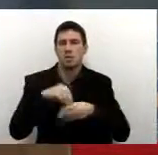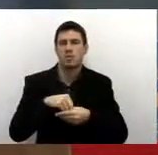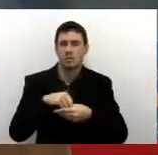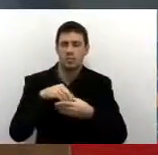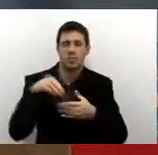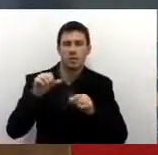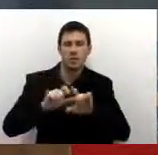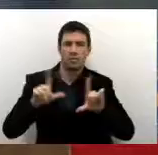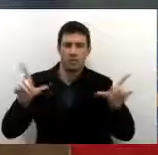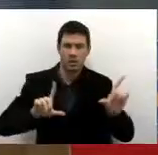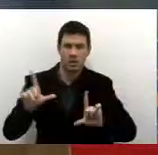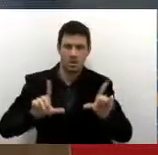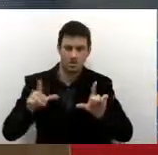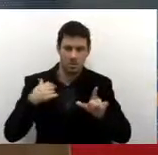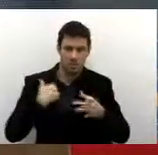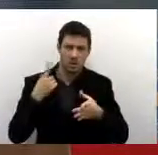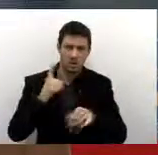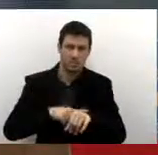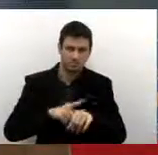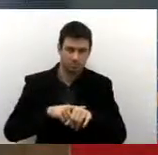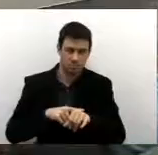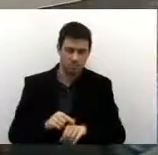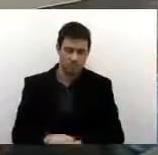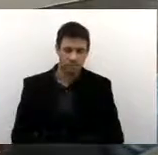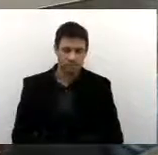Câmara Guarulhos, o canal da cidadania.